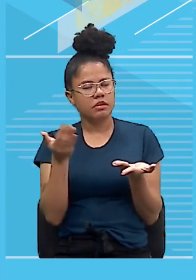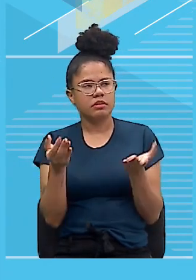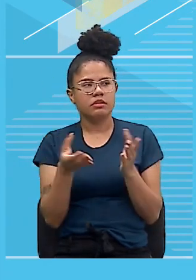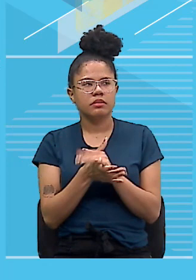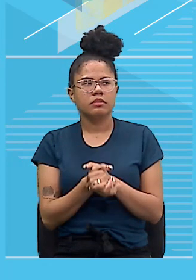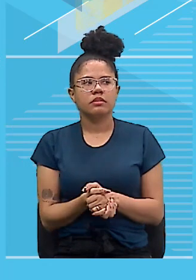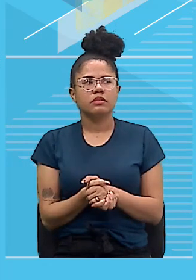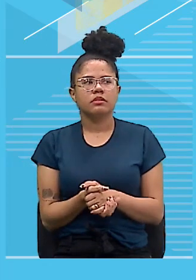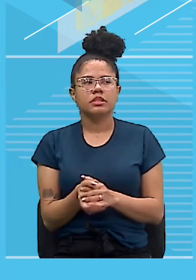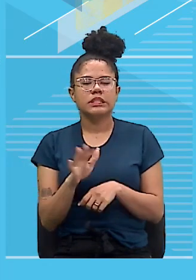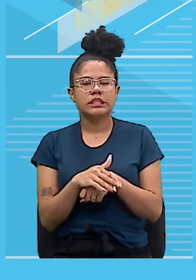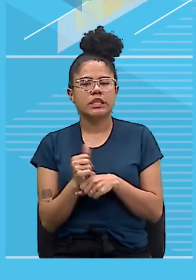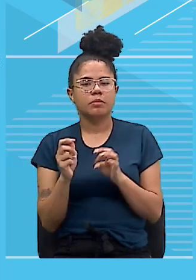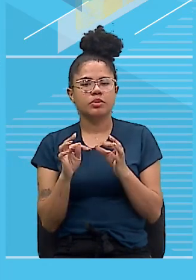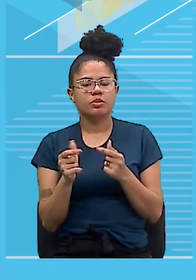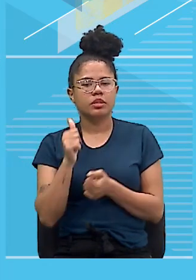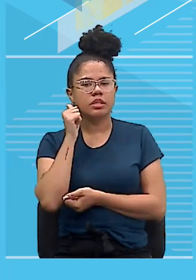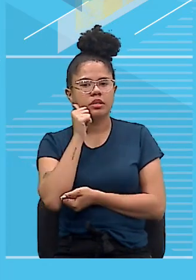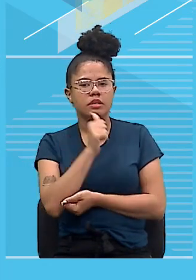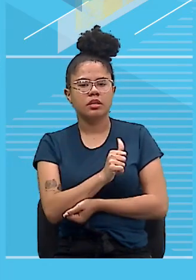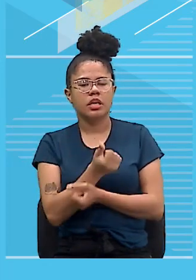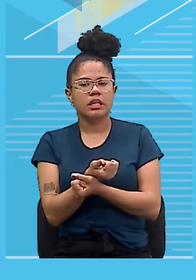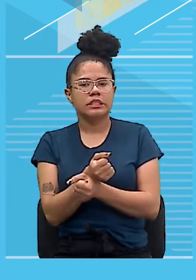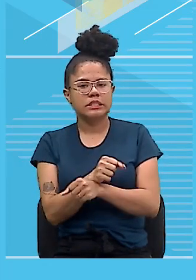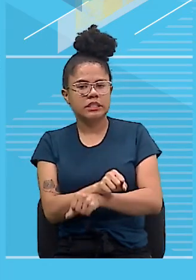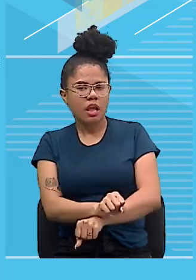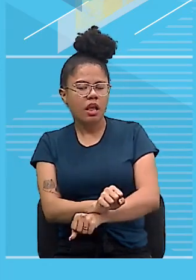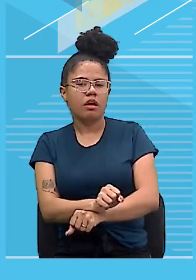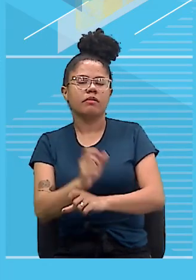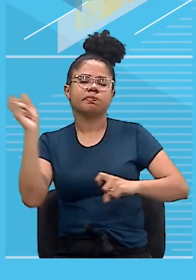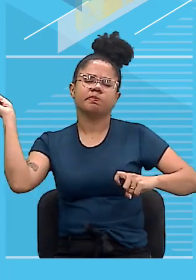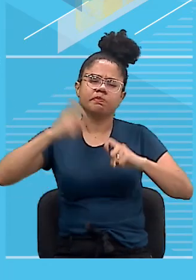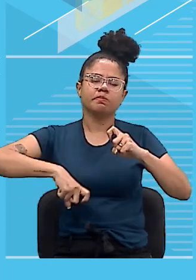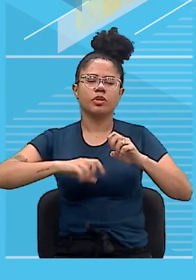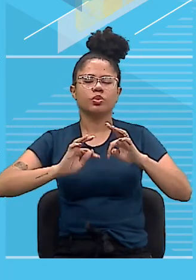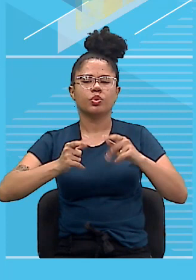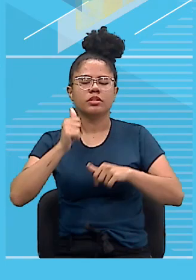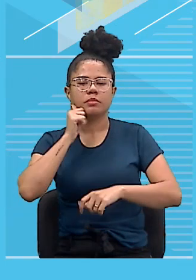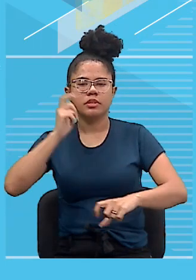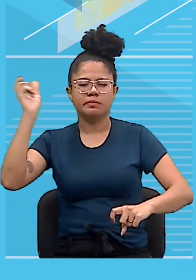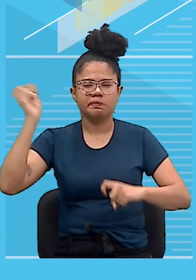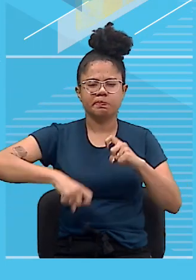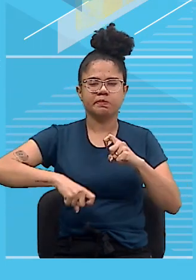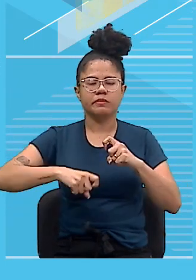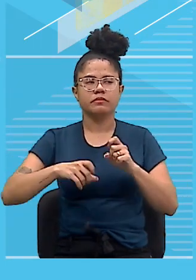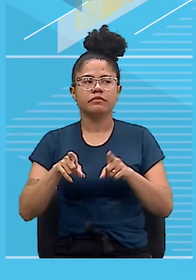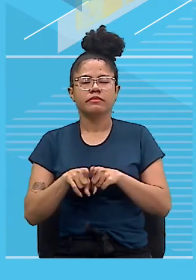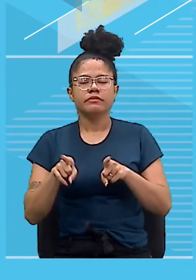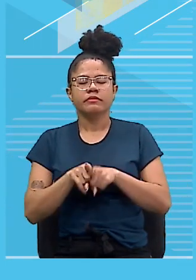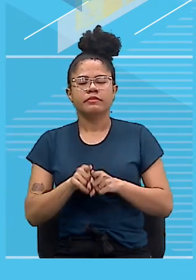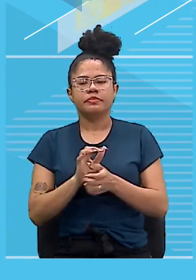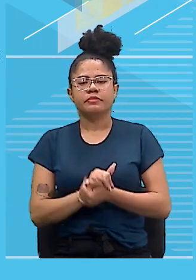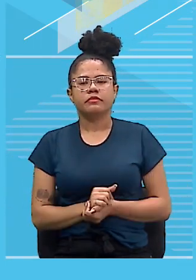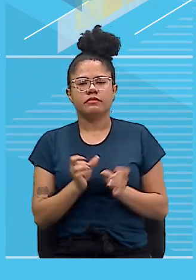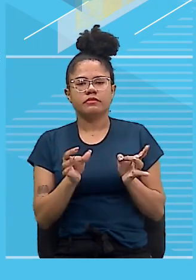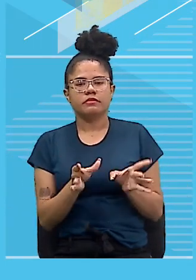transformaram todas as estudantes em escravas sexuais todas as mulheres e estavam